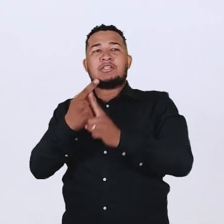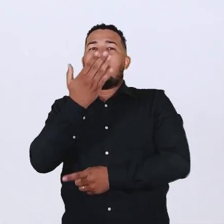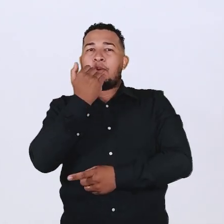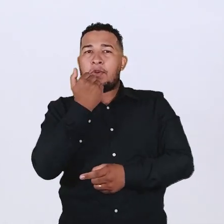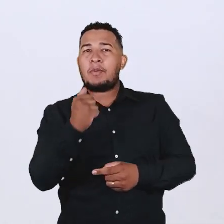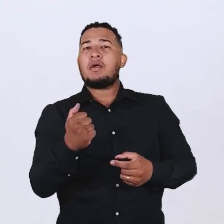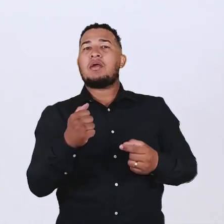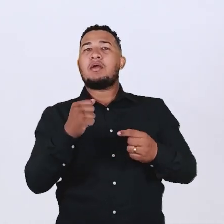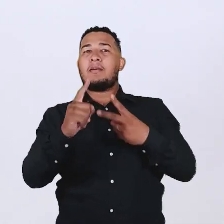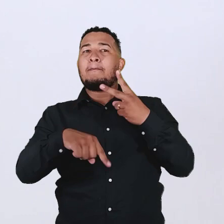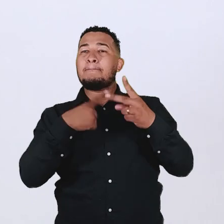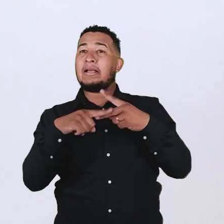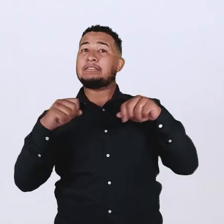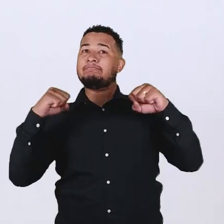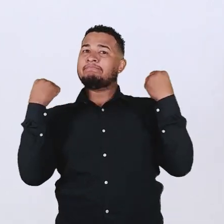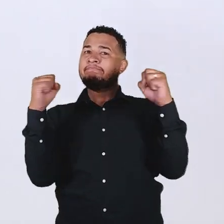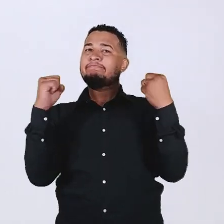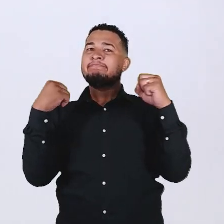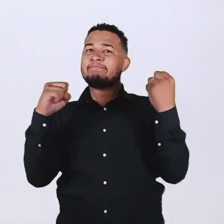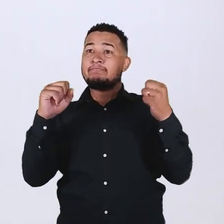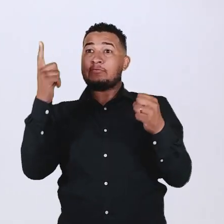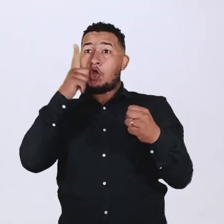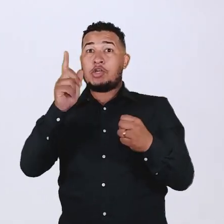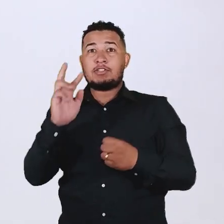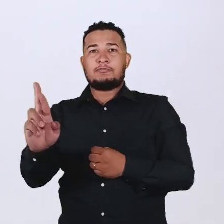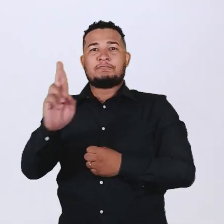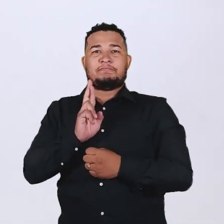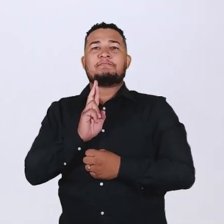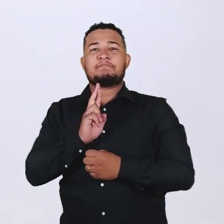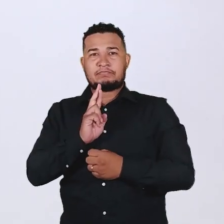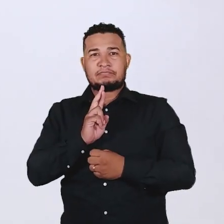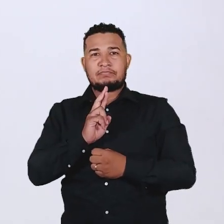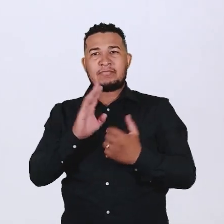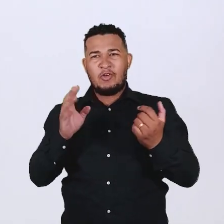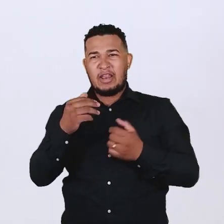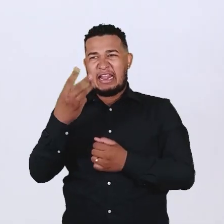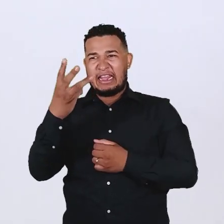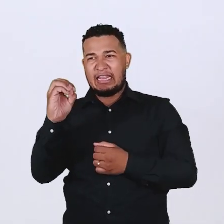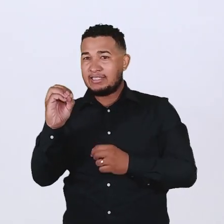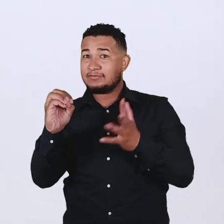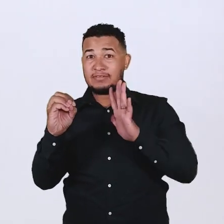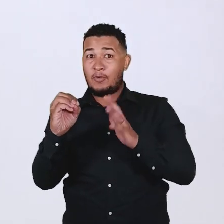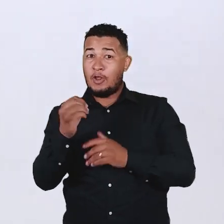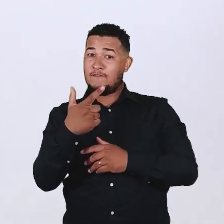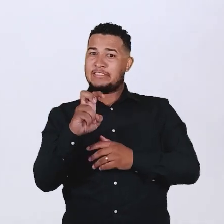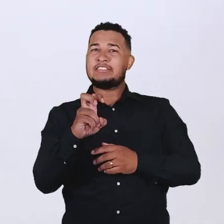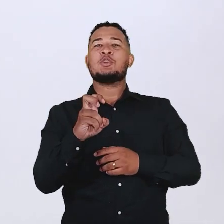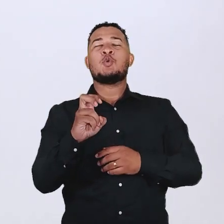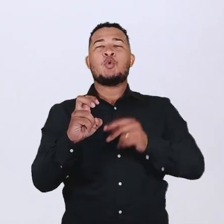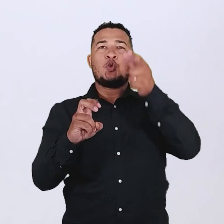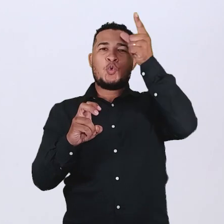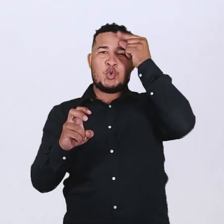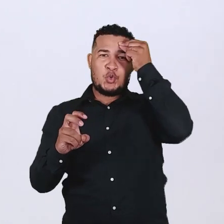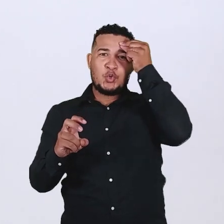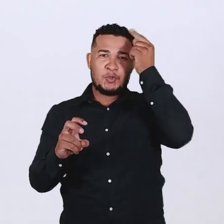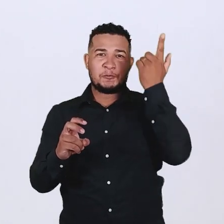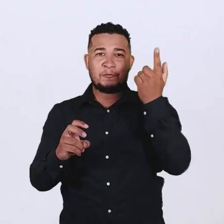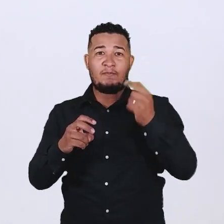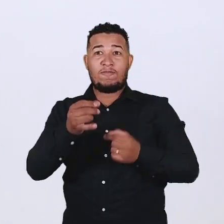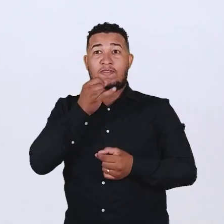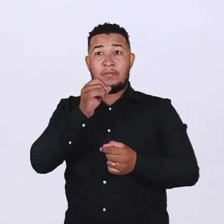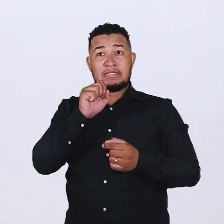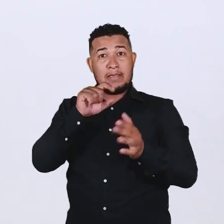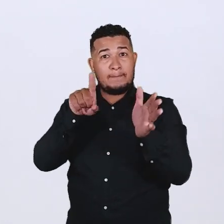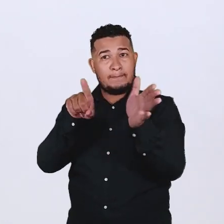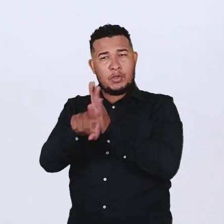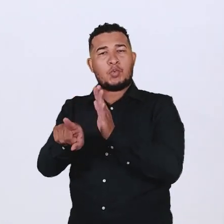na alimentação, na atividade física, você conseguiu esse resultado. Agora não são mais 30, faltam 25. Quando você